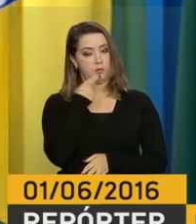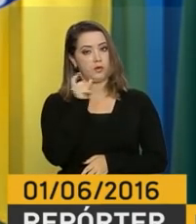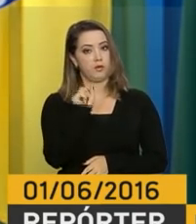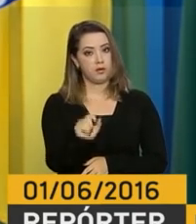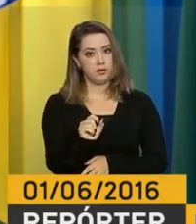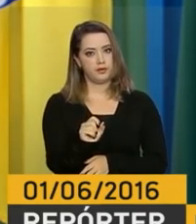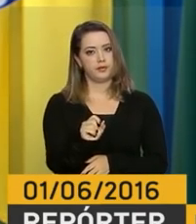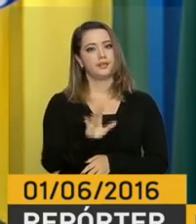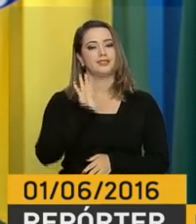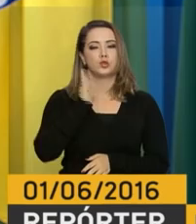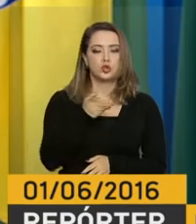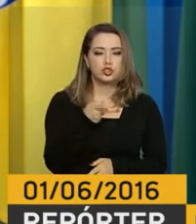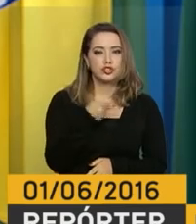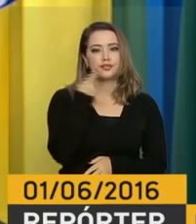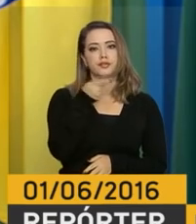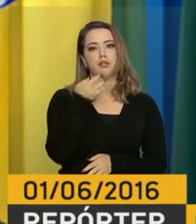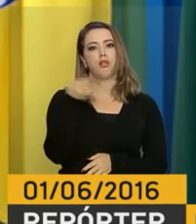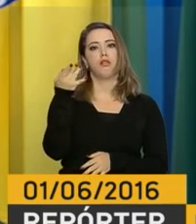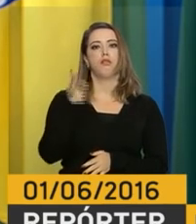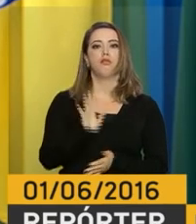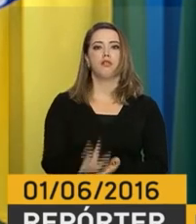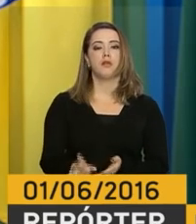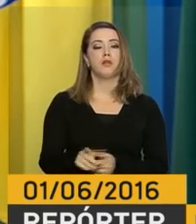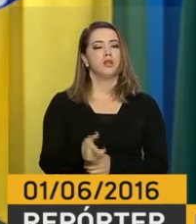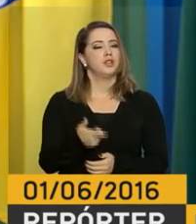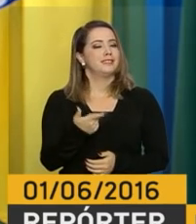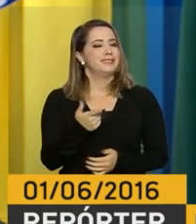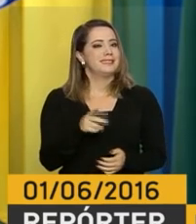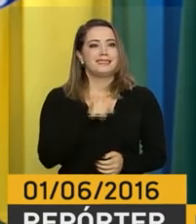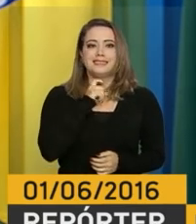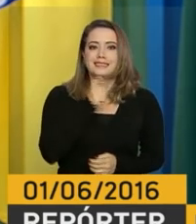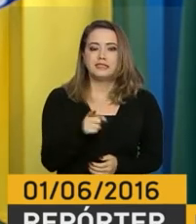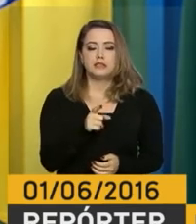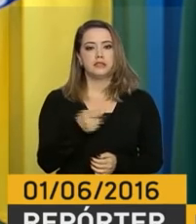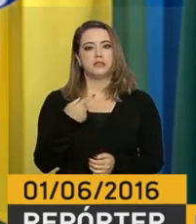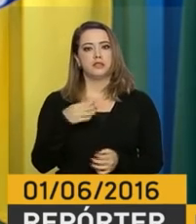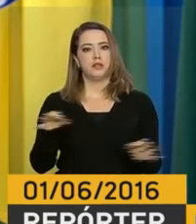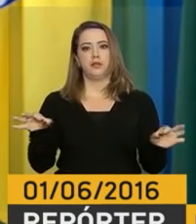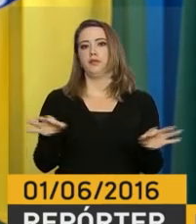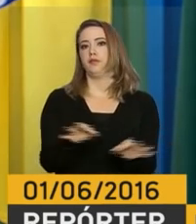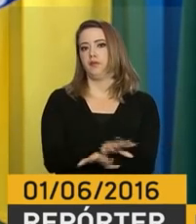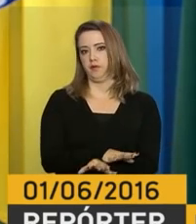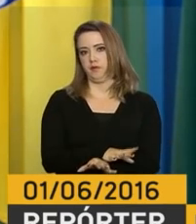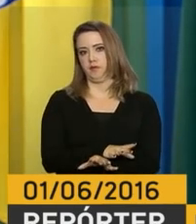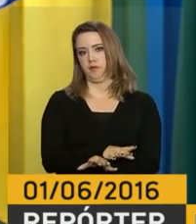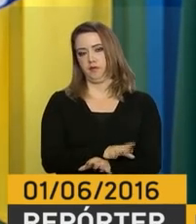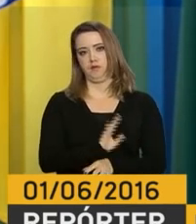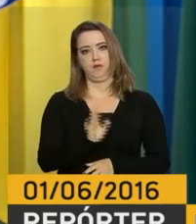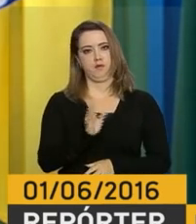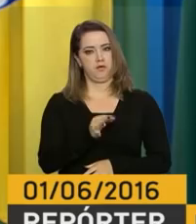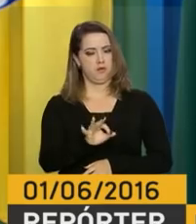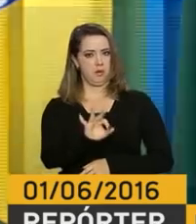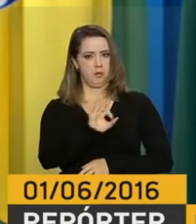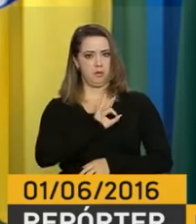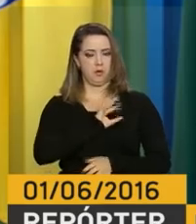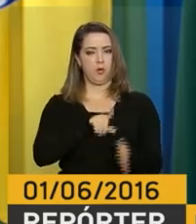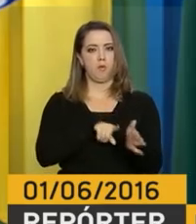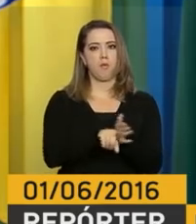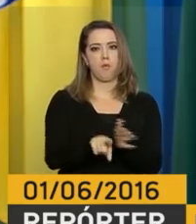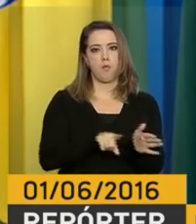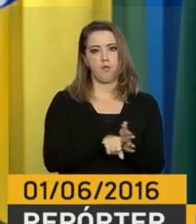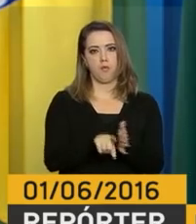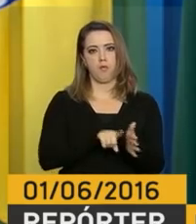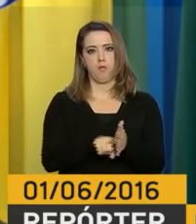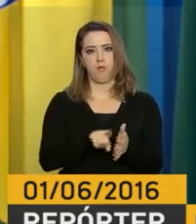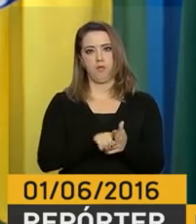enima vez não haverá a menor possibilidade de qualquer interferência do executivo nessa